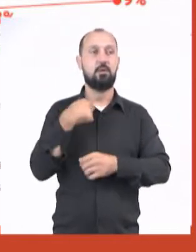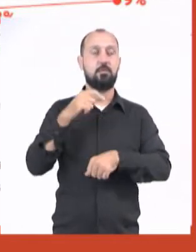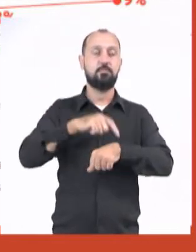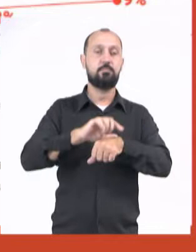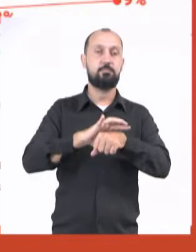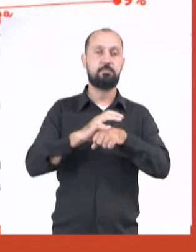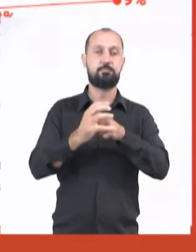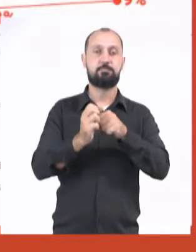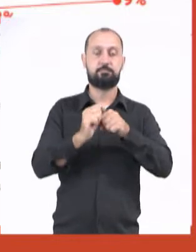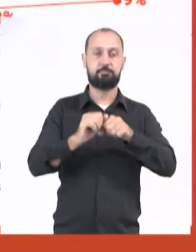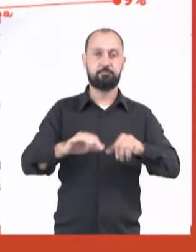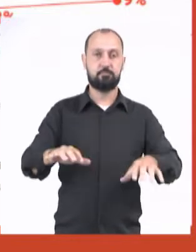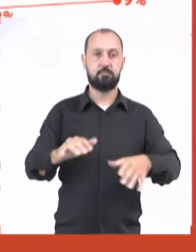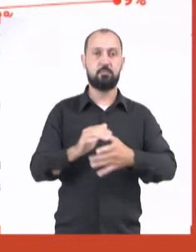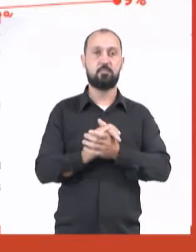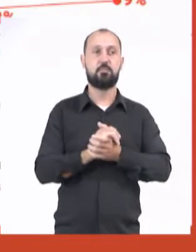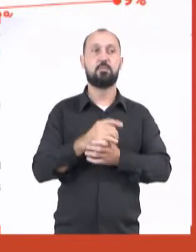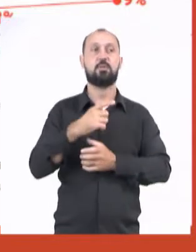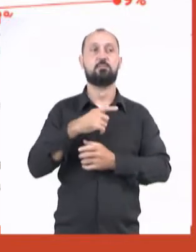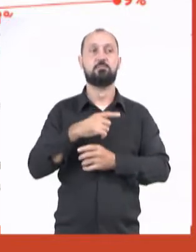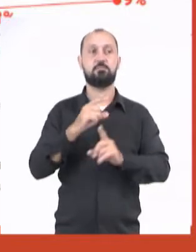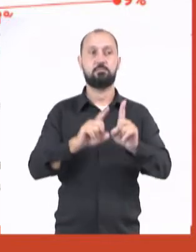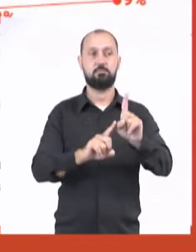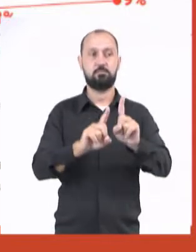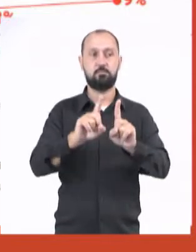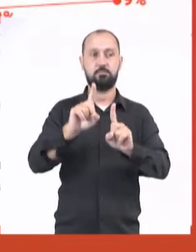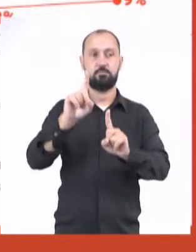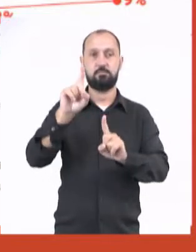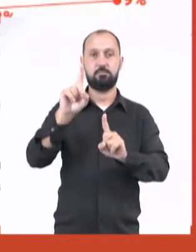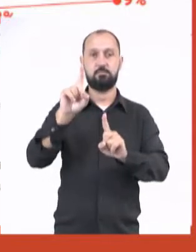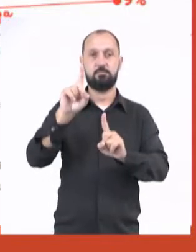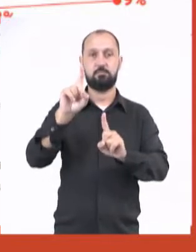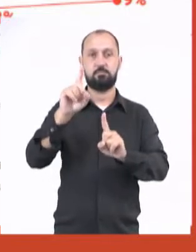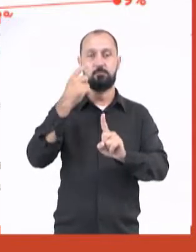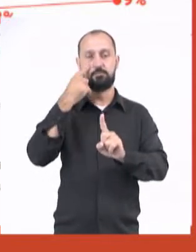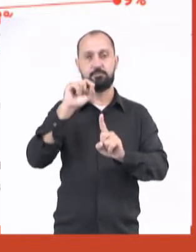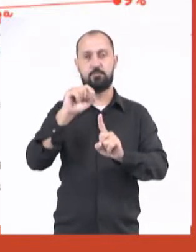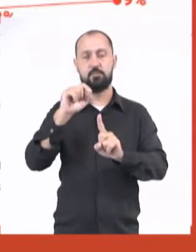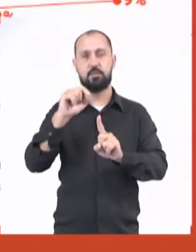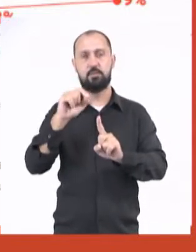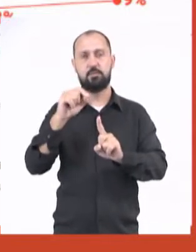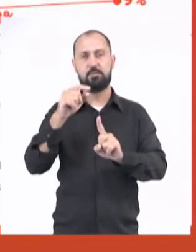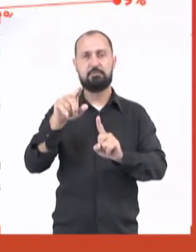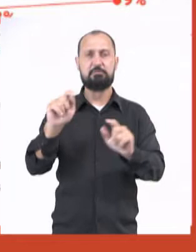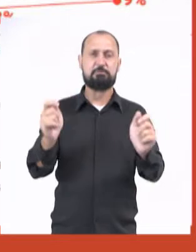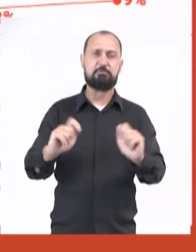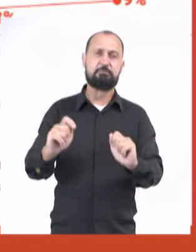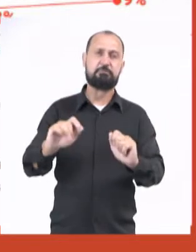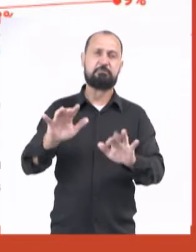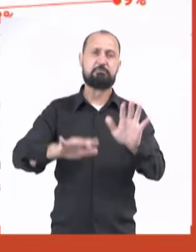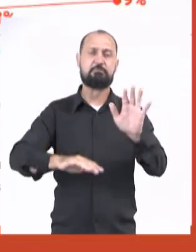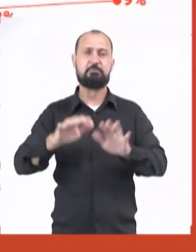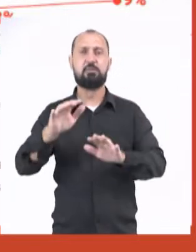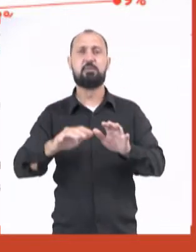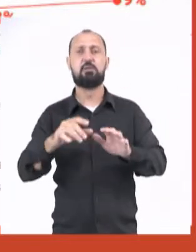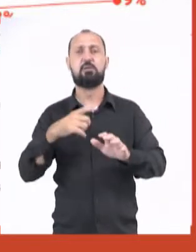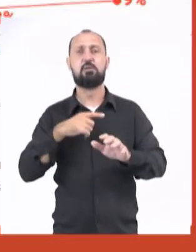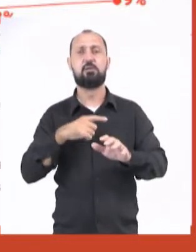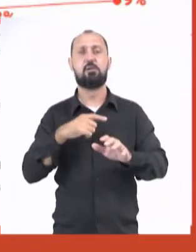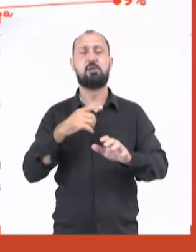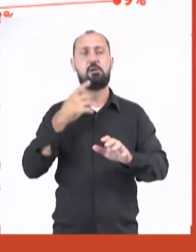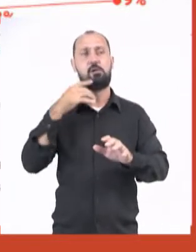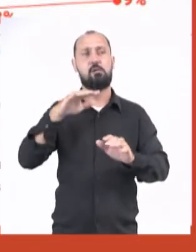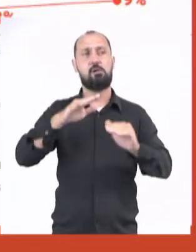pandemia. Então, a gente tem aí um crescimento da insegurança alimentar e nutricional em todos os níveis, a leve, a moderada